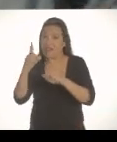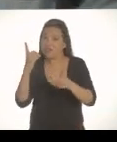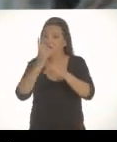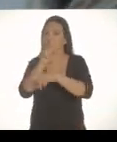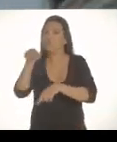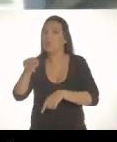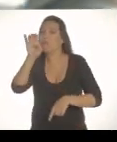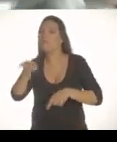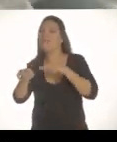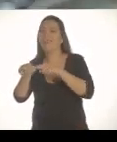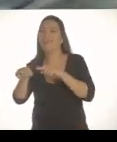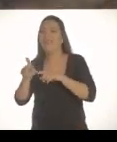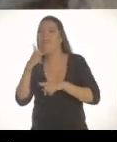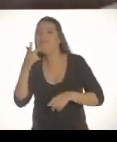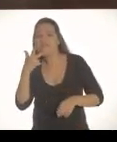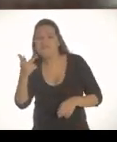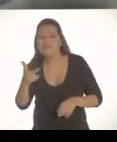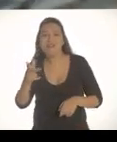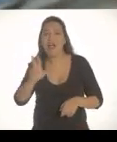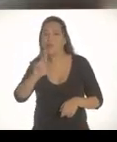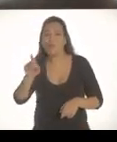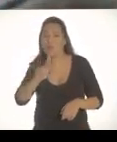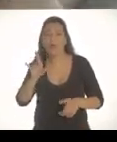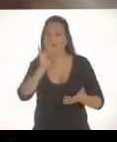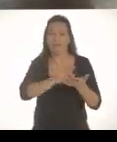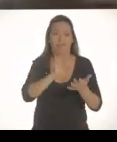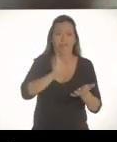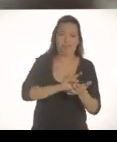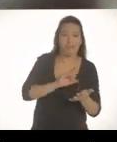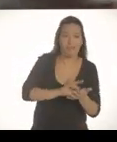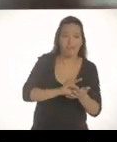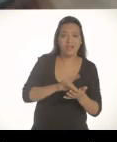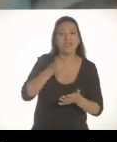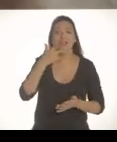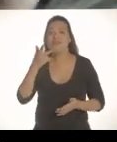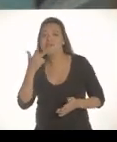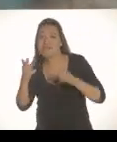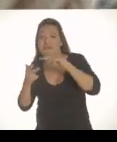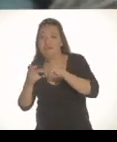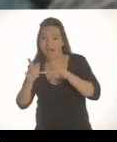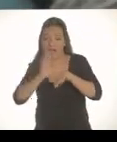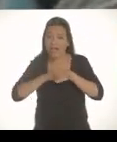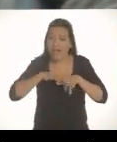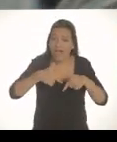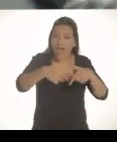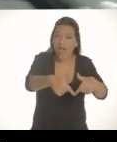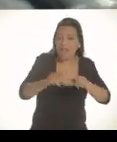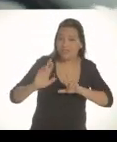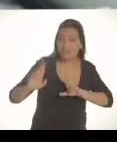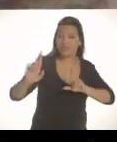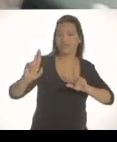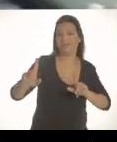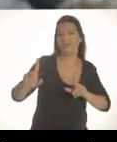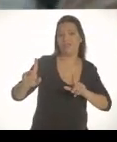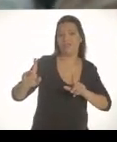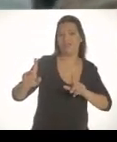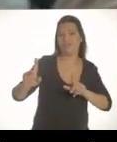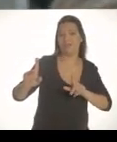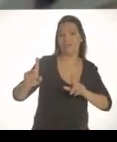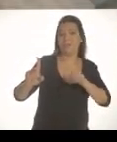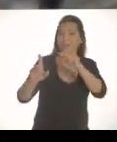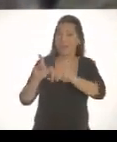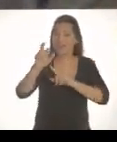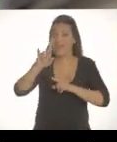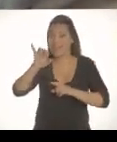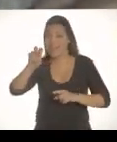O povo vai descobrir que o Crivella fala, não se escreve. Ele fala uma coisa e faz outra. O Crivella finge ser